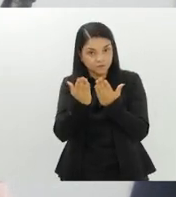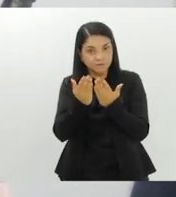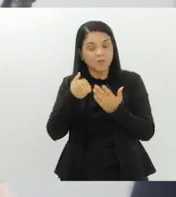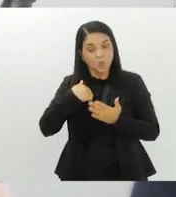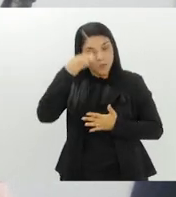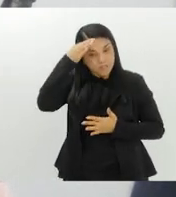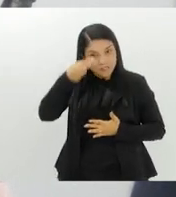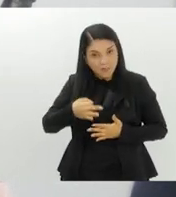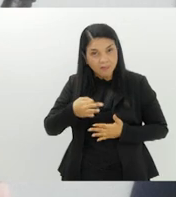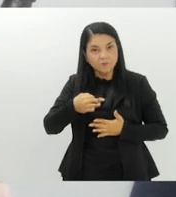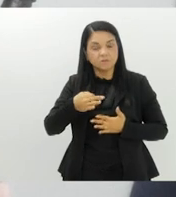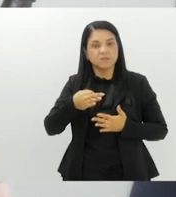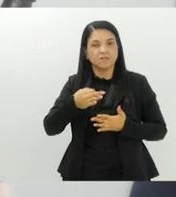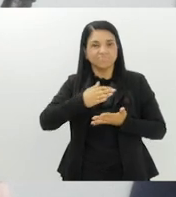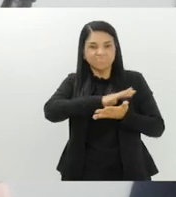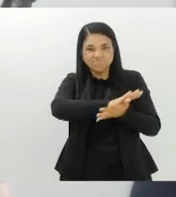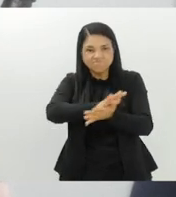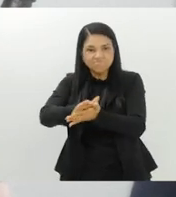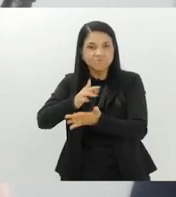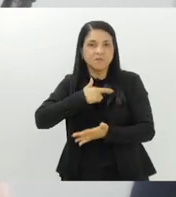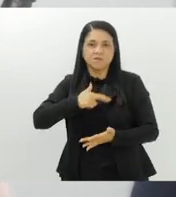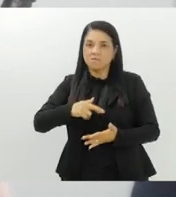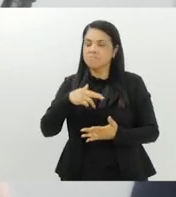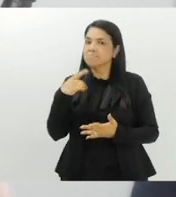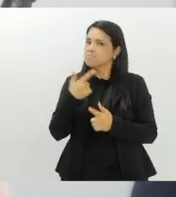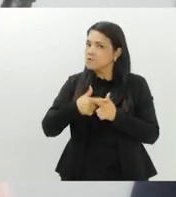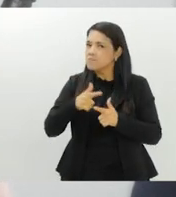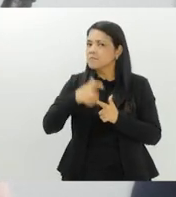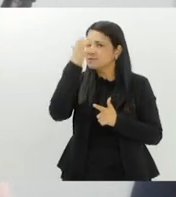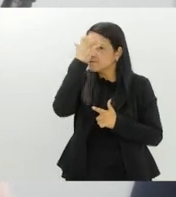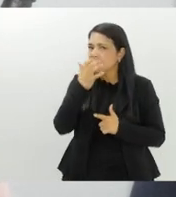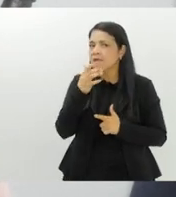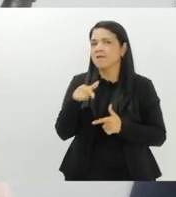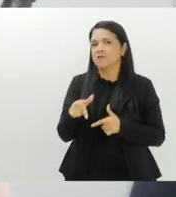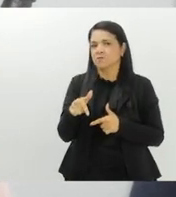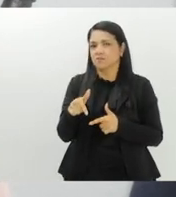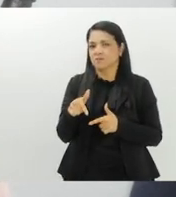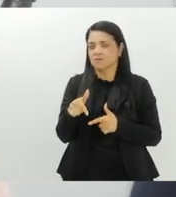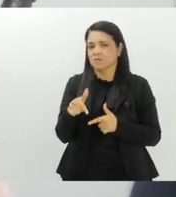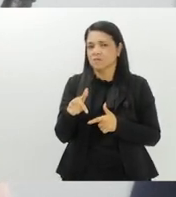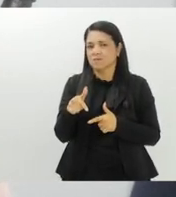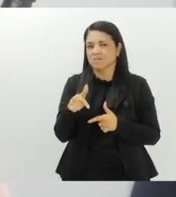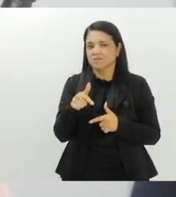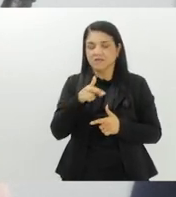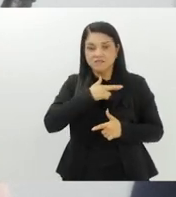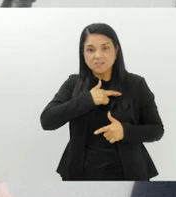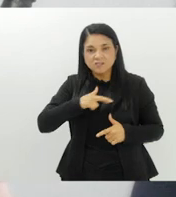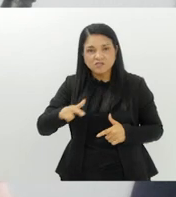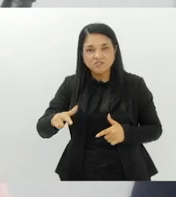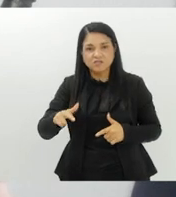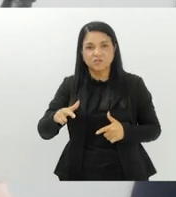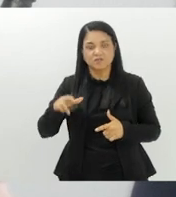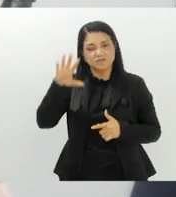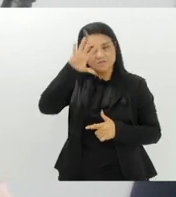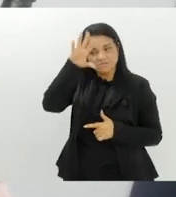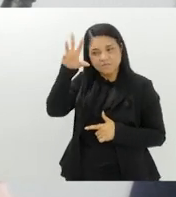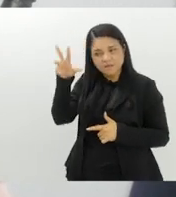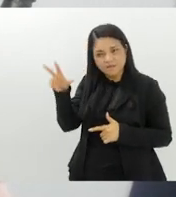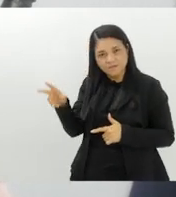que a intolerância religiosa é um problema muito sério. As pessoas, as religiões de origem